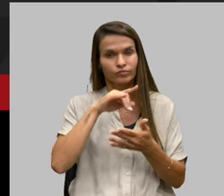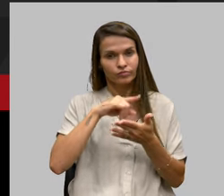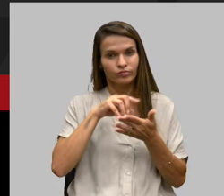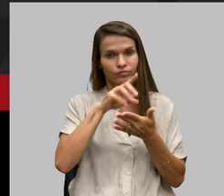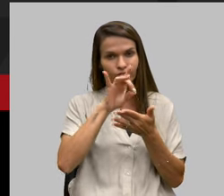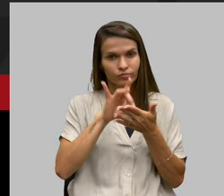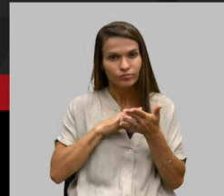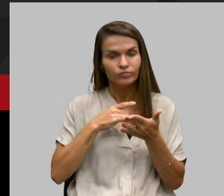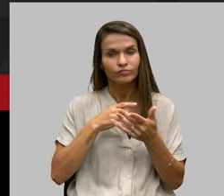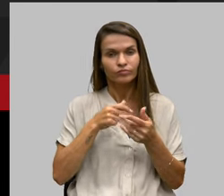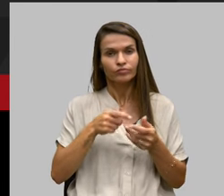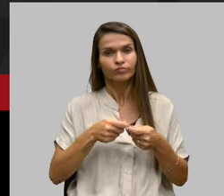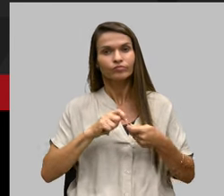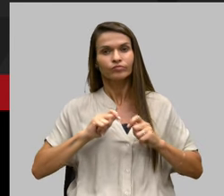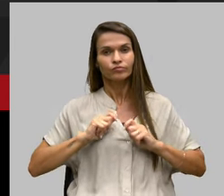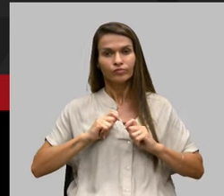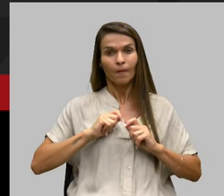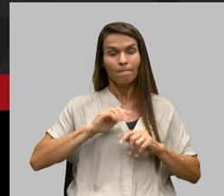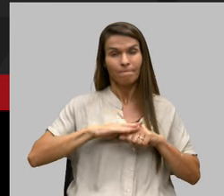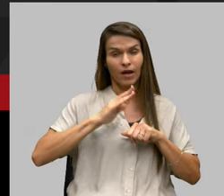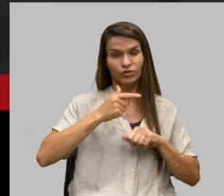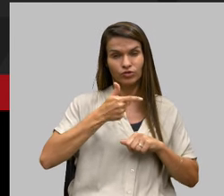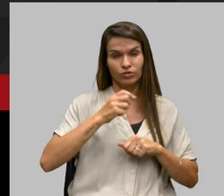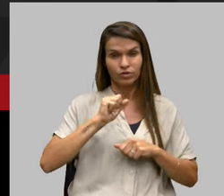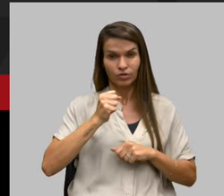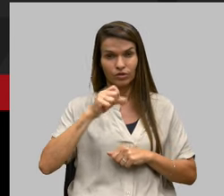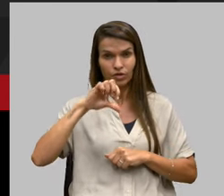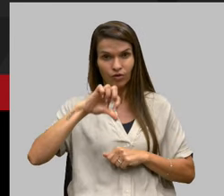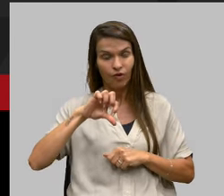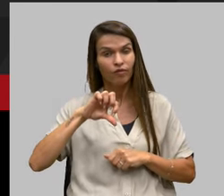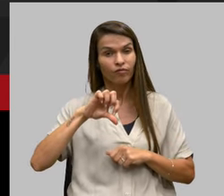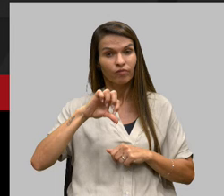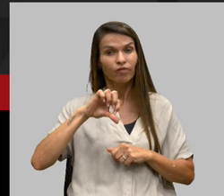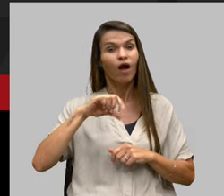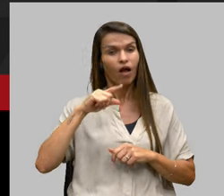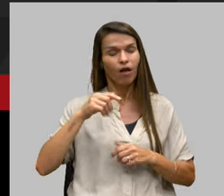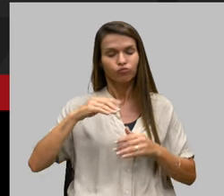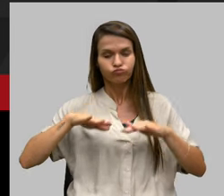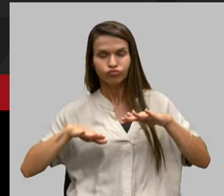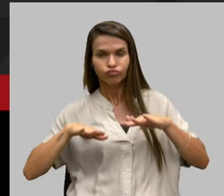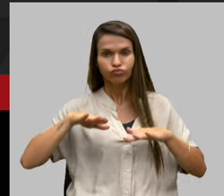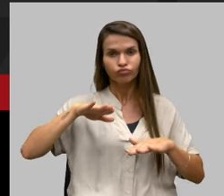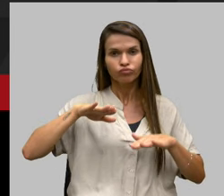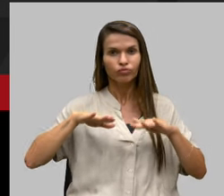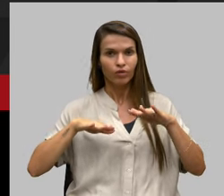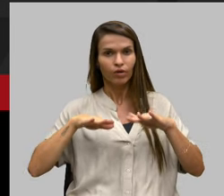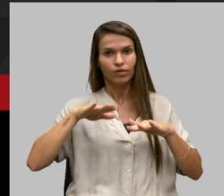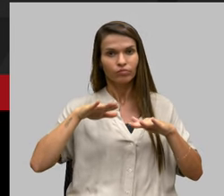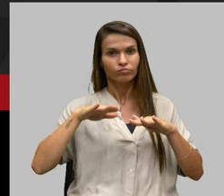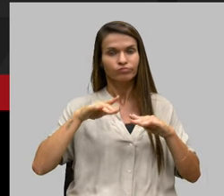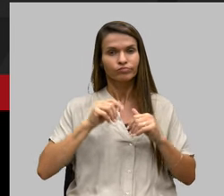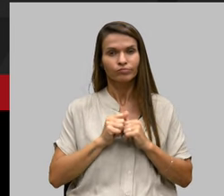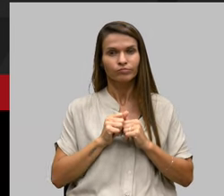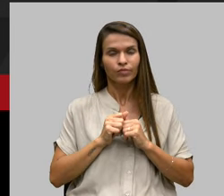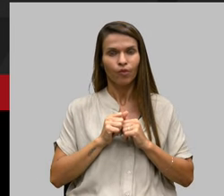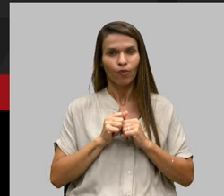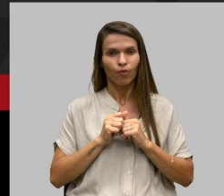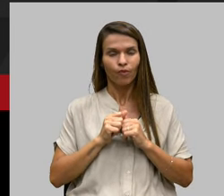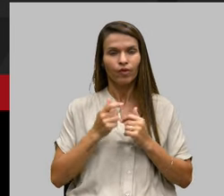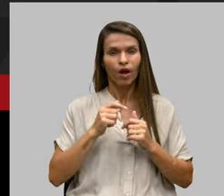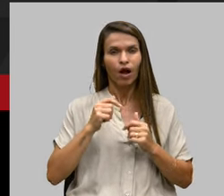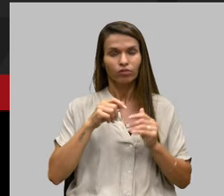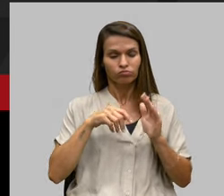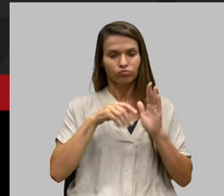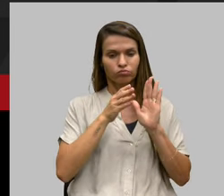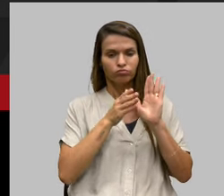federativo vai me trazer mais 289 em tese Esse é um plano equilibrado para não dizer super avitar 1 milhão esse plano tá